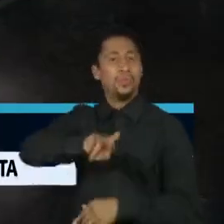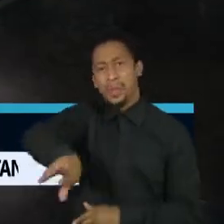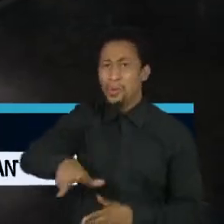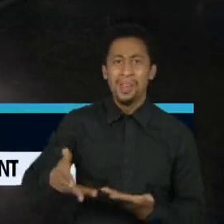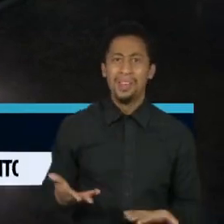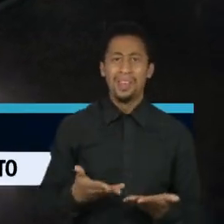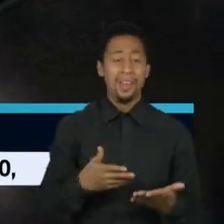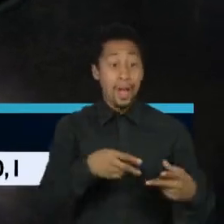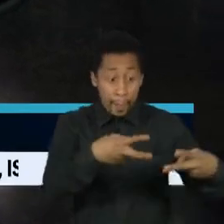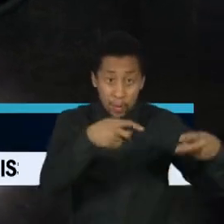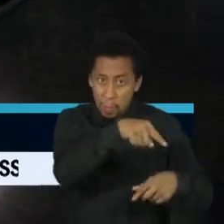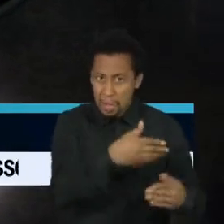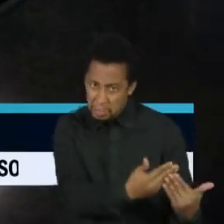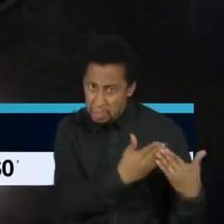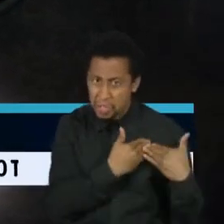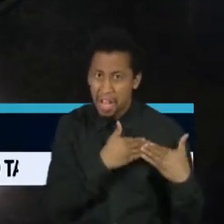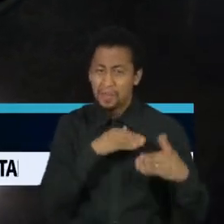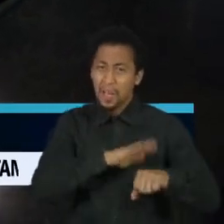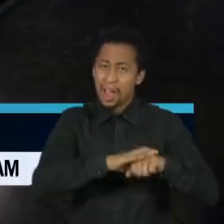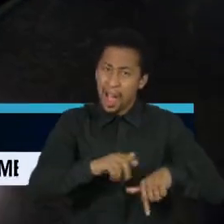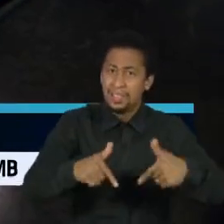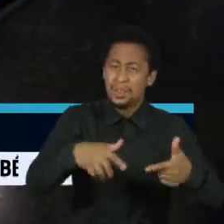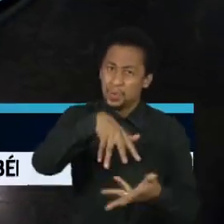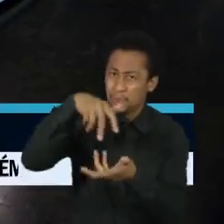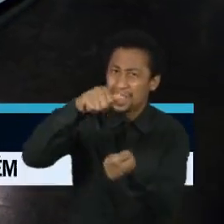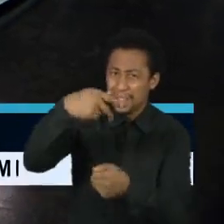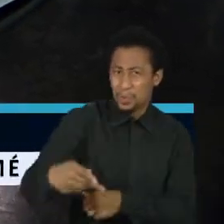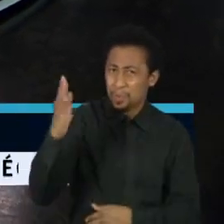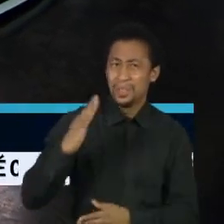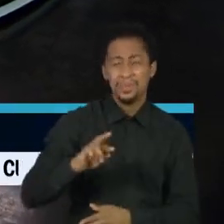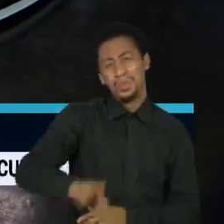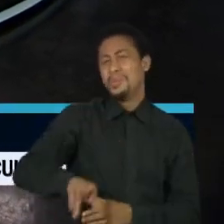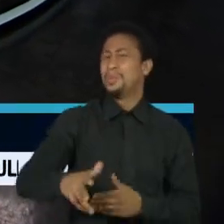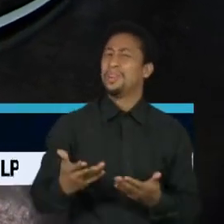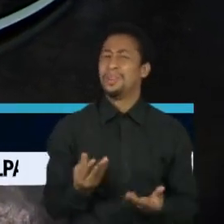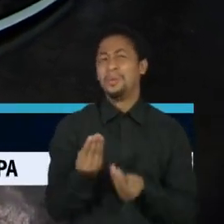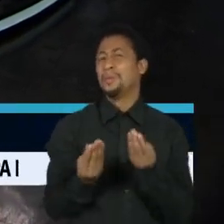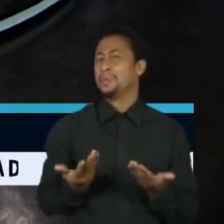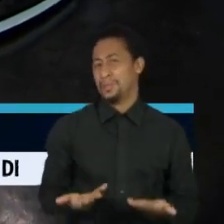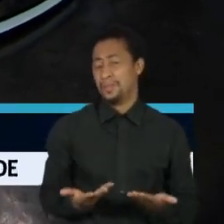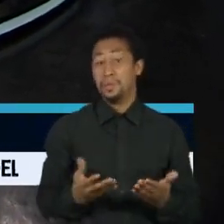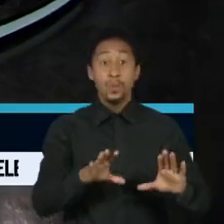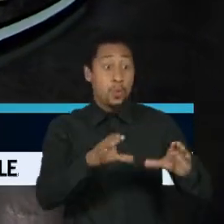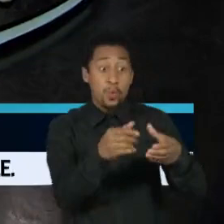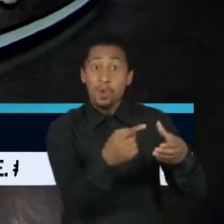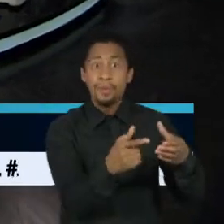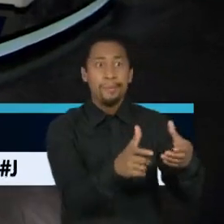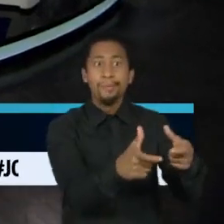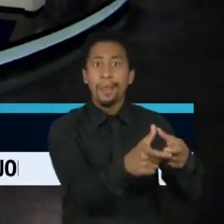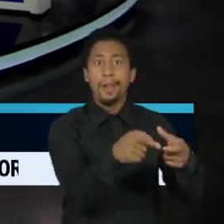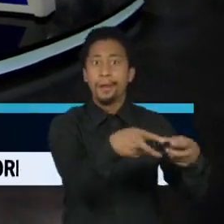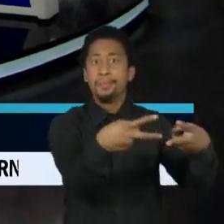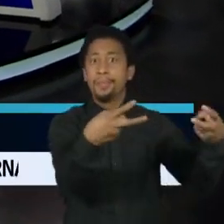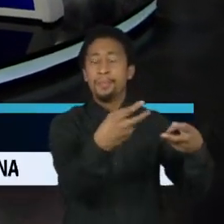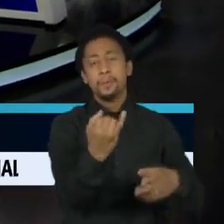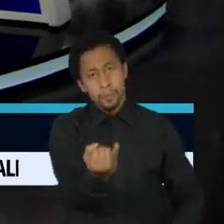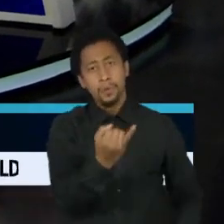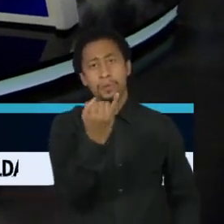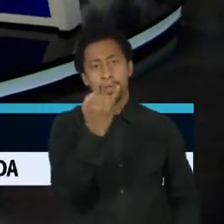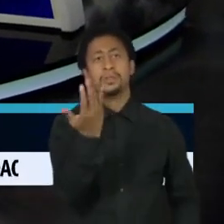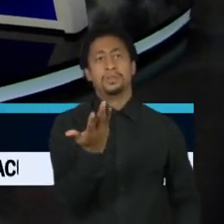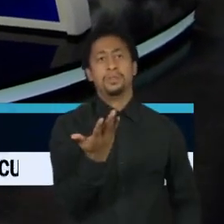de 210 milhões de habitantes, com esse tamanho. Assim, é muito improviso para uma área que nós estamos vendo que é essencial para a economia do país.